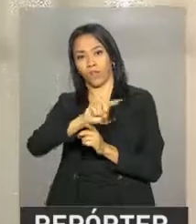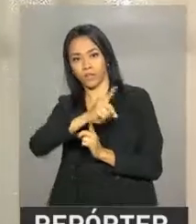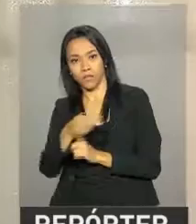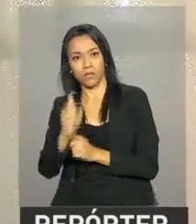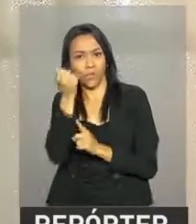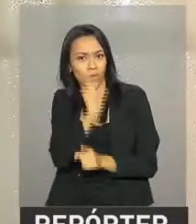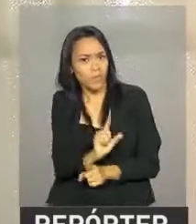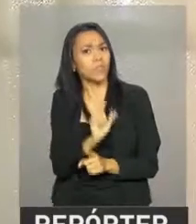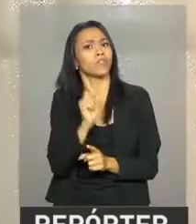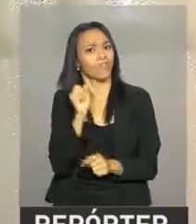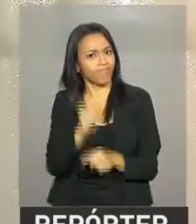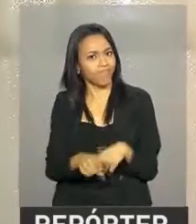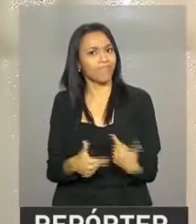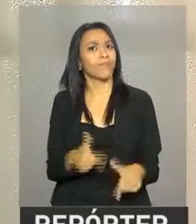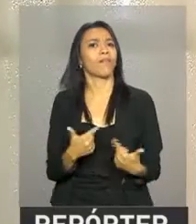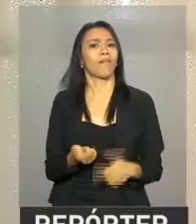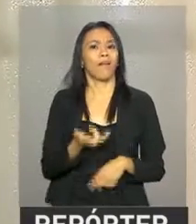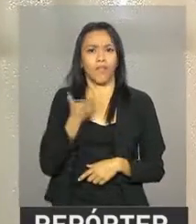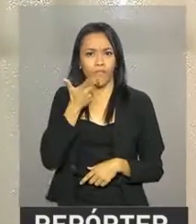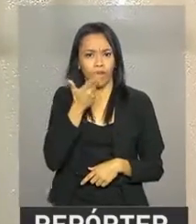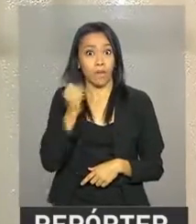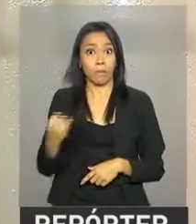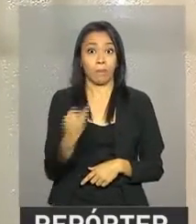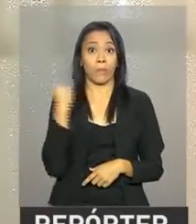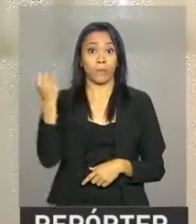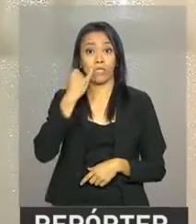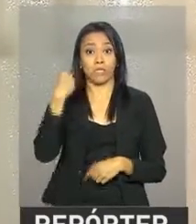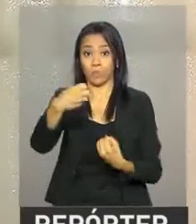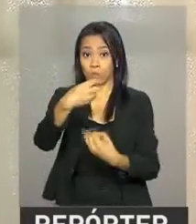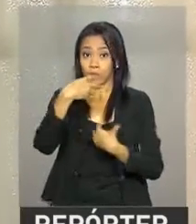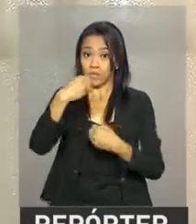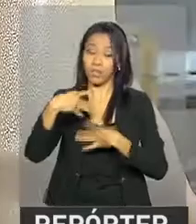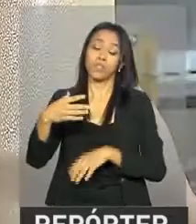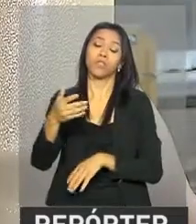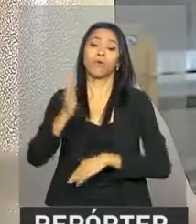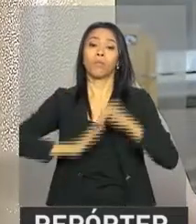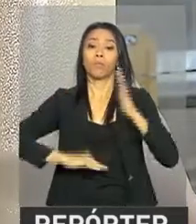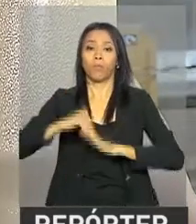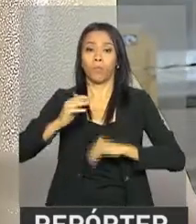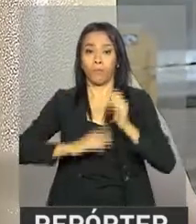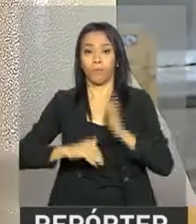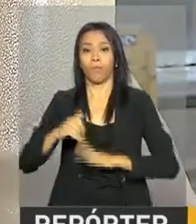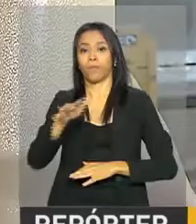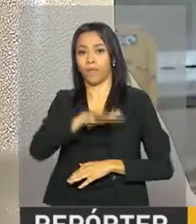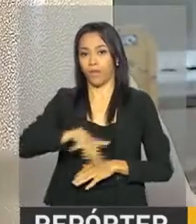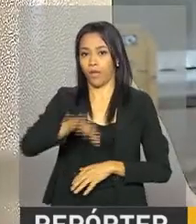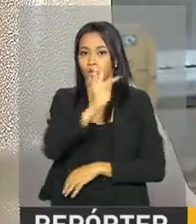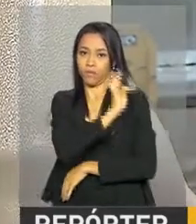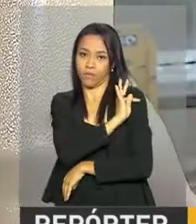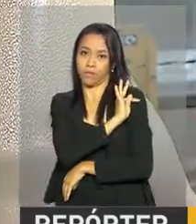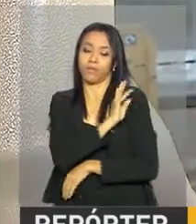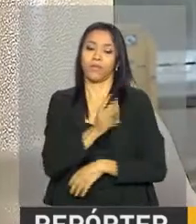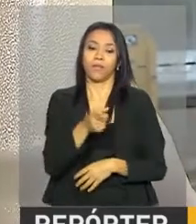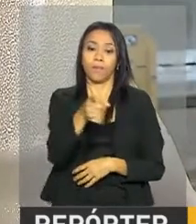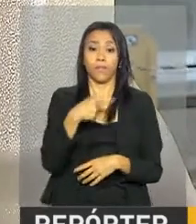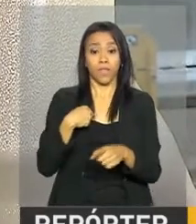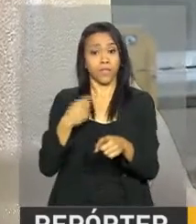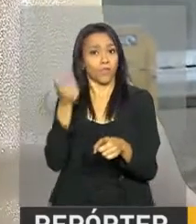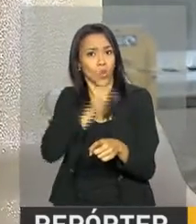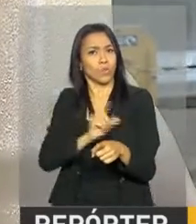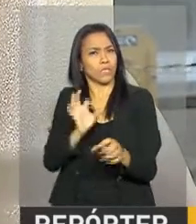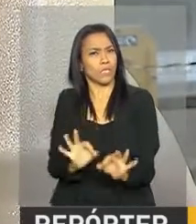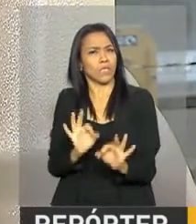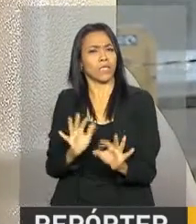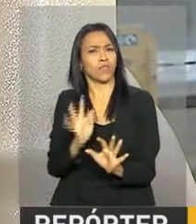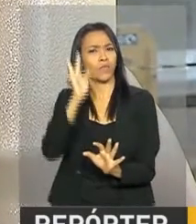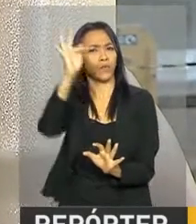na área. Ela destaca a importância do ensino profissional para os jovens. O curso técnico, ele te leva a ter certeza do seu futuro.